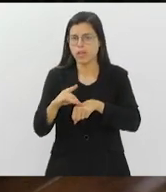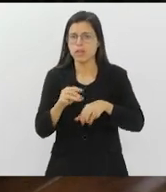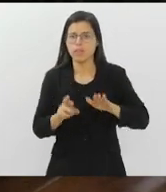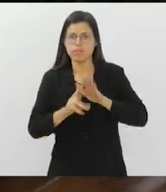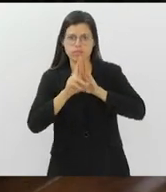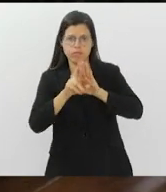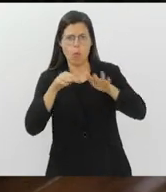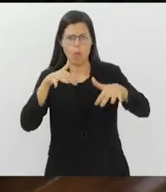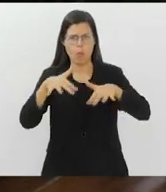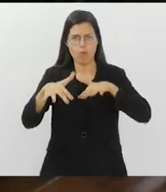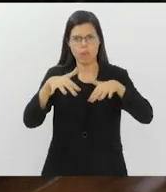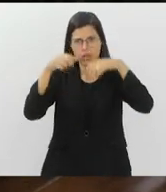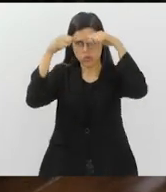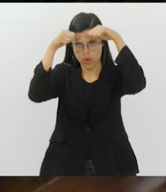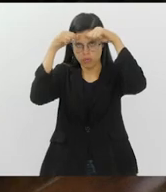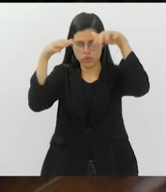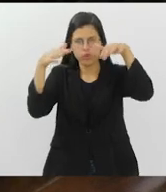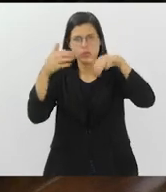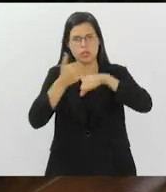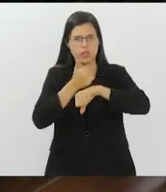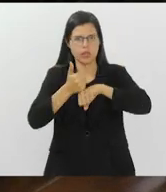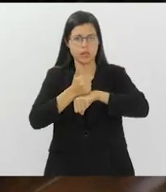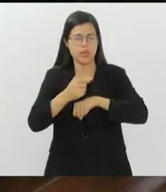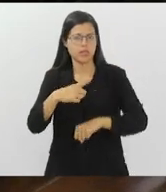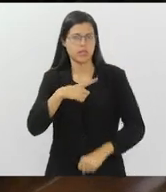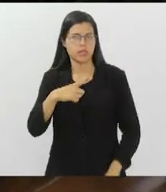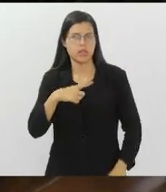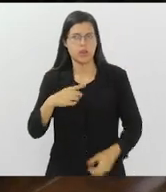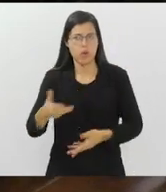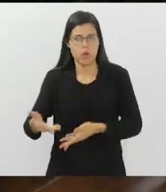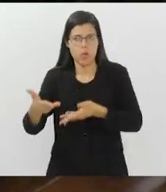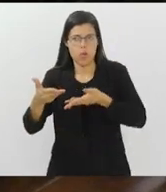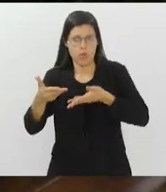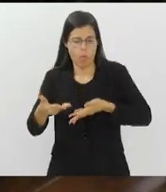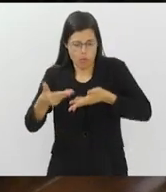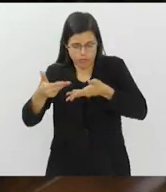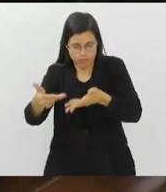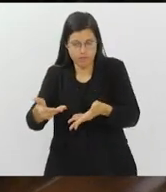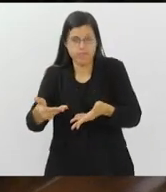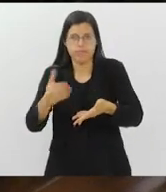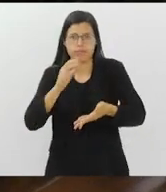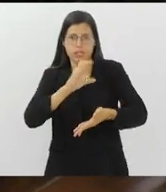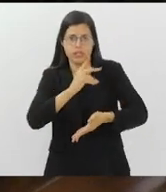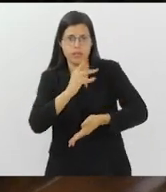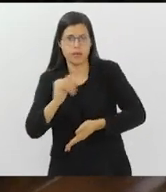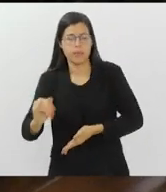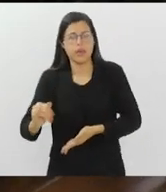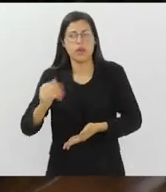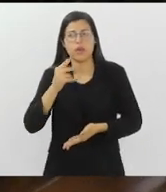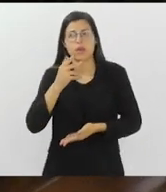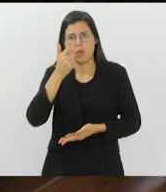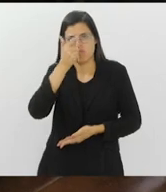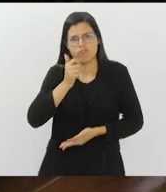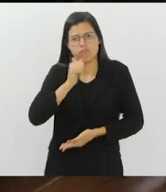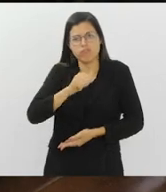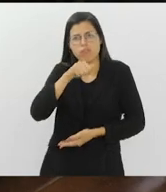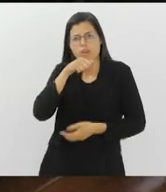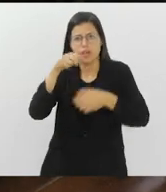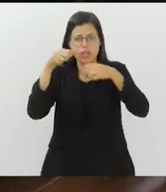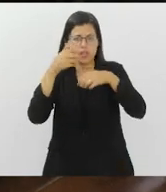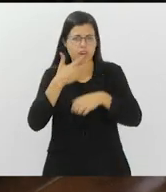movimento Autismo com Dignidade. Eu fui convidada pela CPI e hoje falo como mãe de uma criança autista e